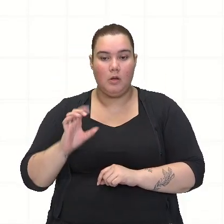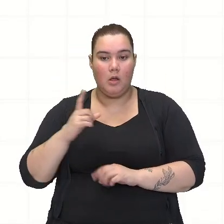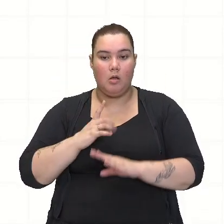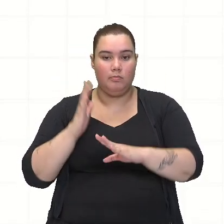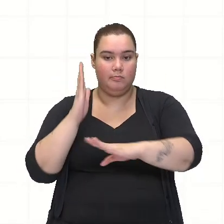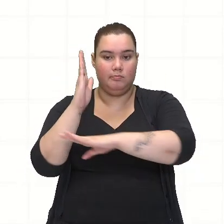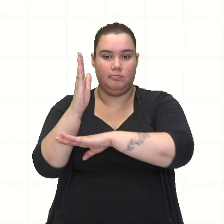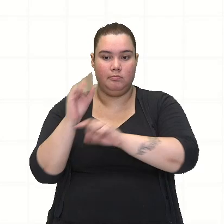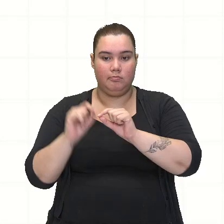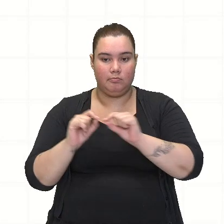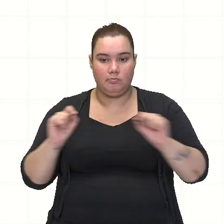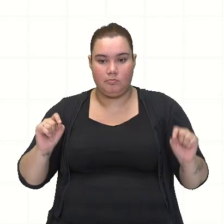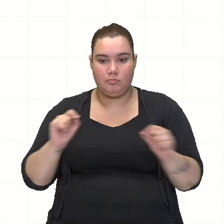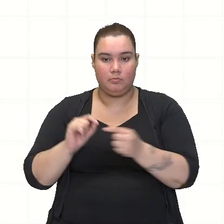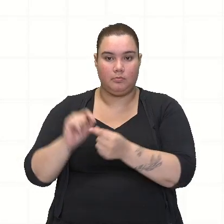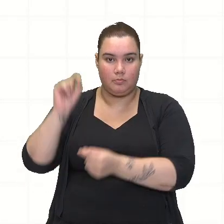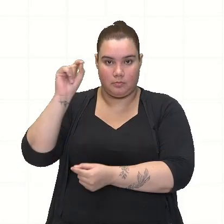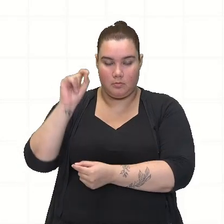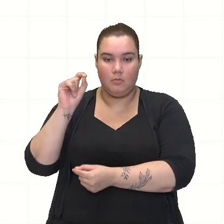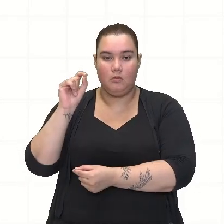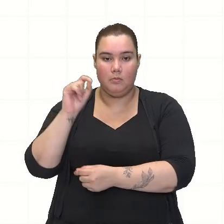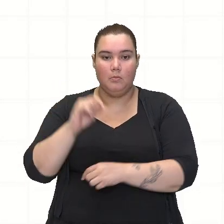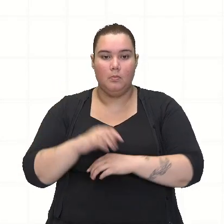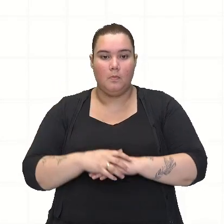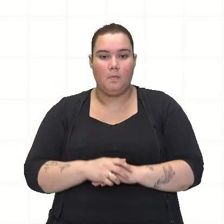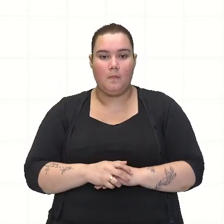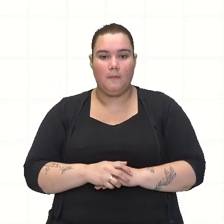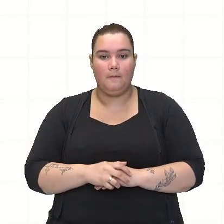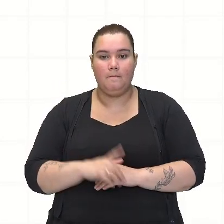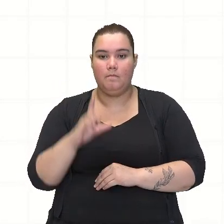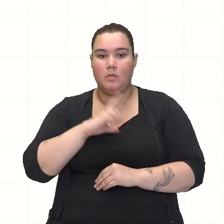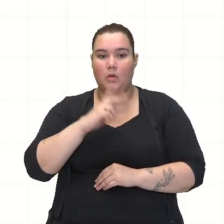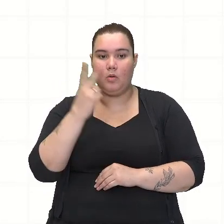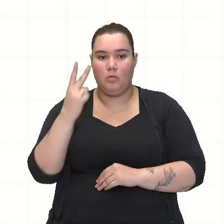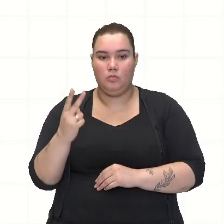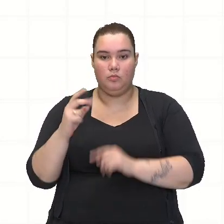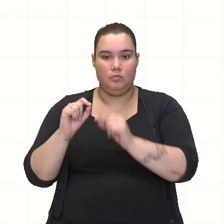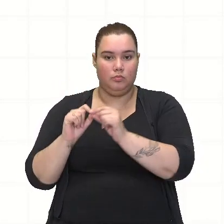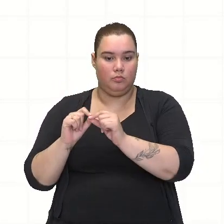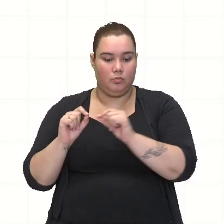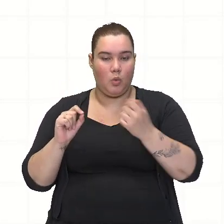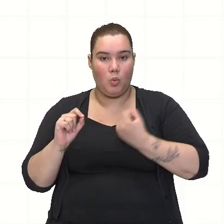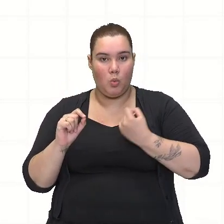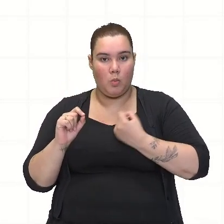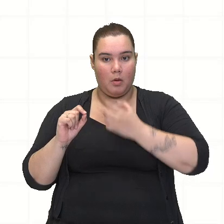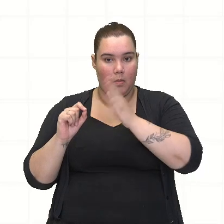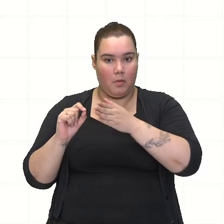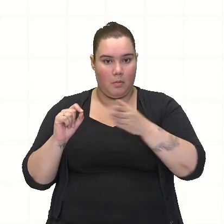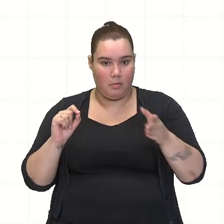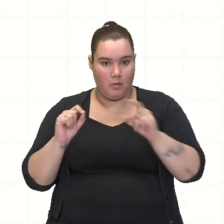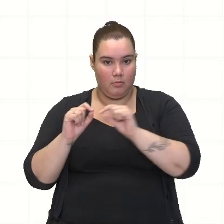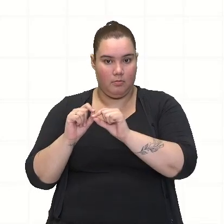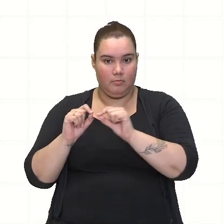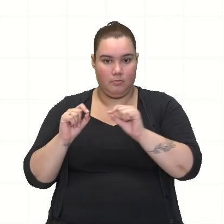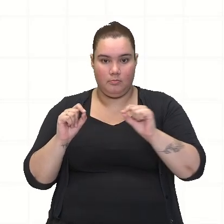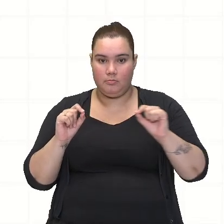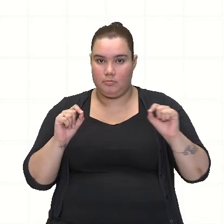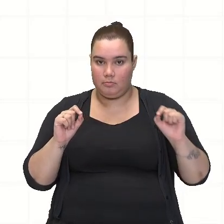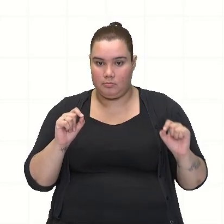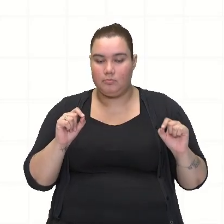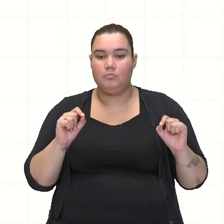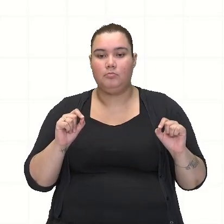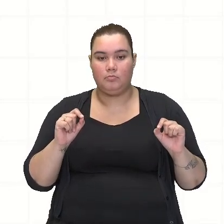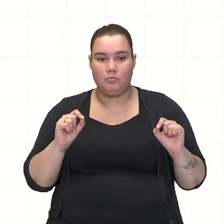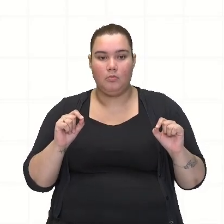retas, certo? Então, ele é composto por dois eixos, como eu falei para vocês, né,